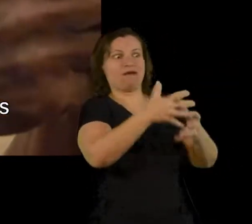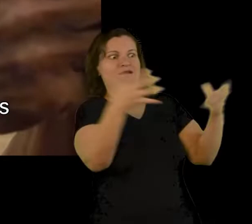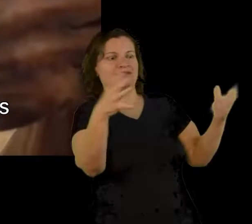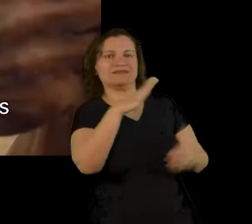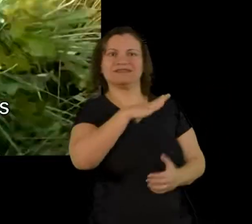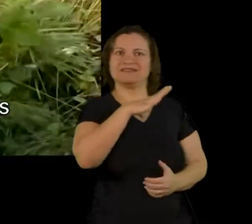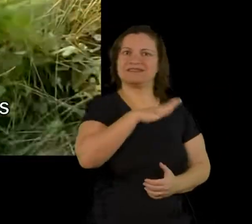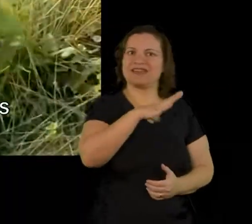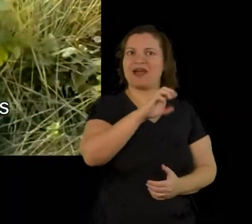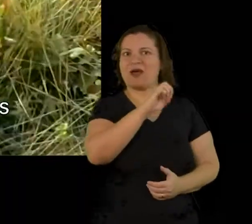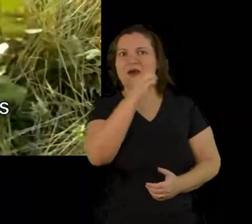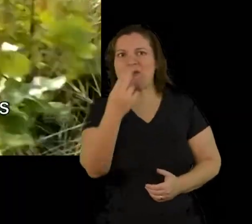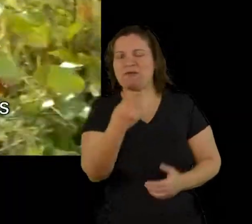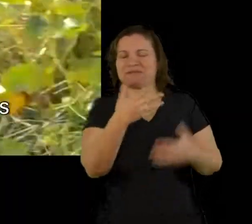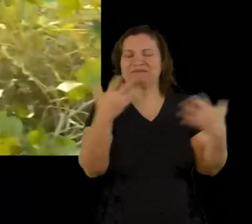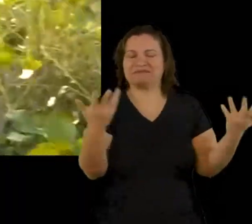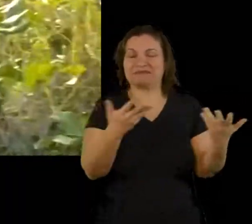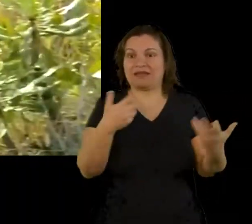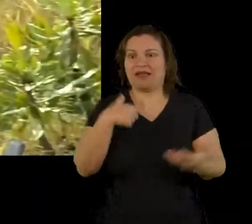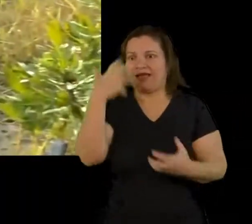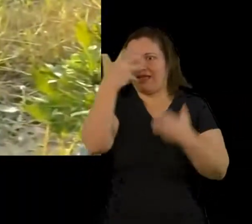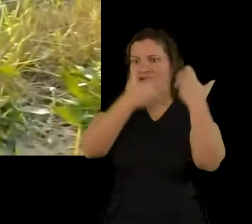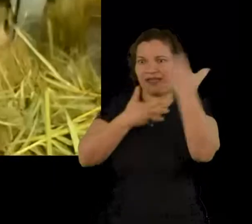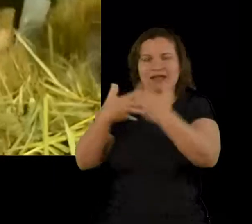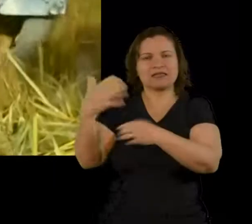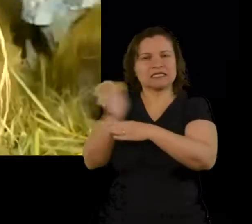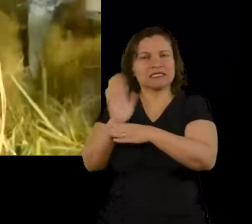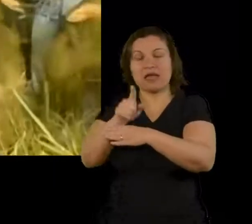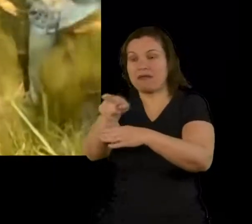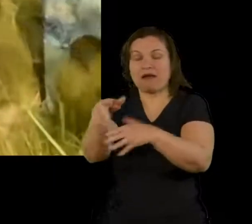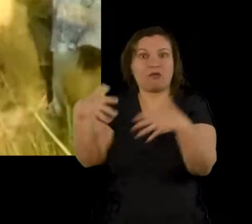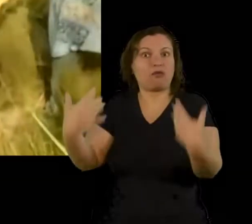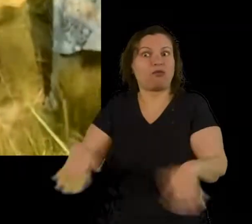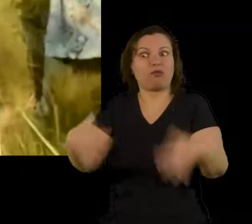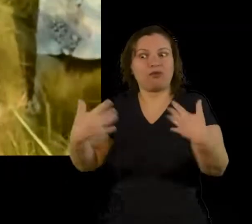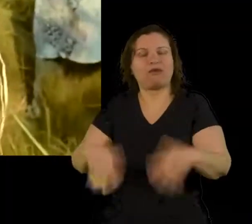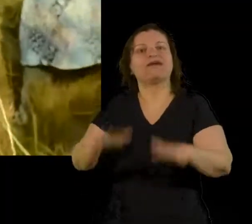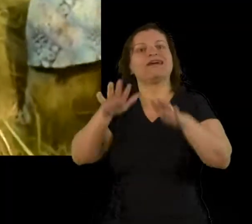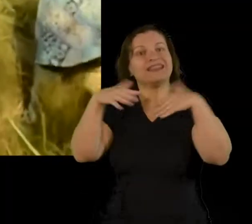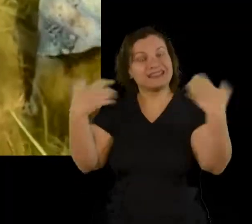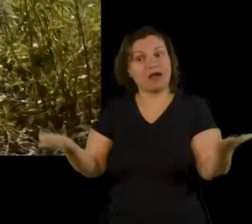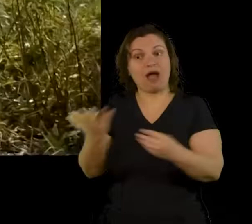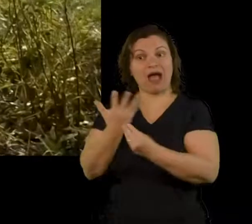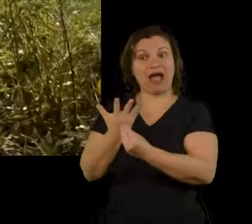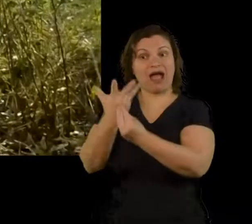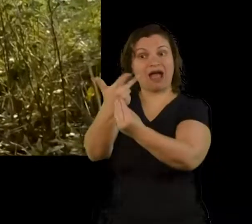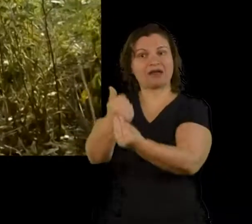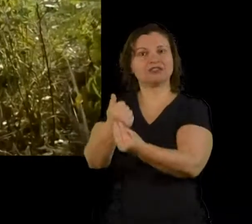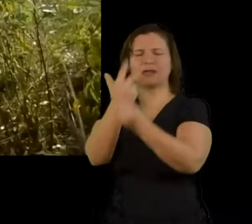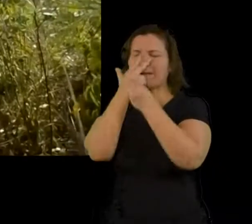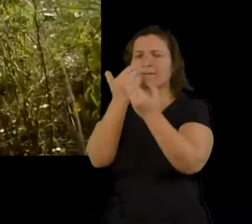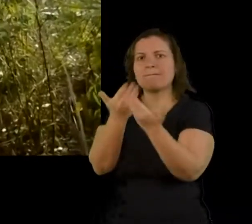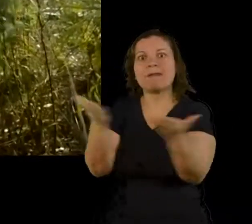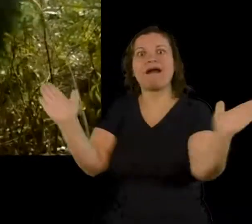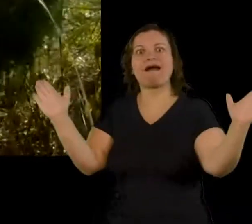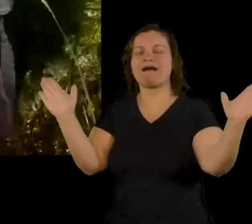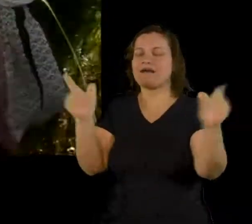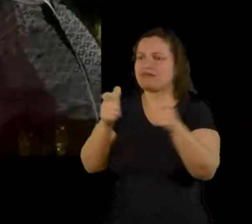cidades. Então, o fascínio pelo cinema é muito grande. Então, essa arte se amplifica,